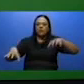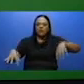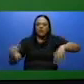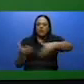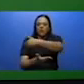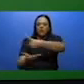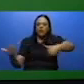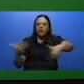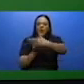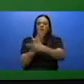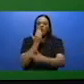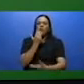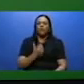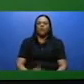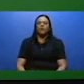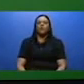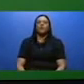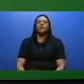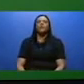bem.